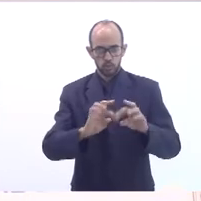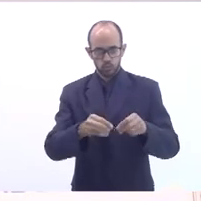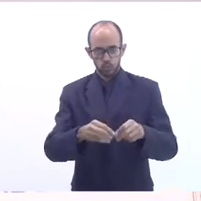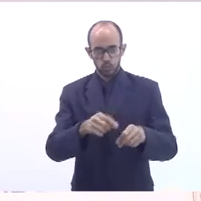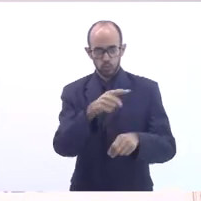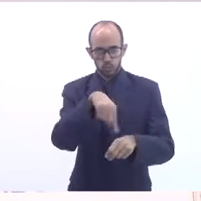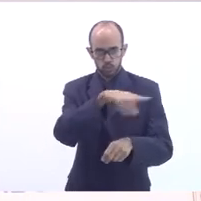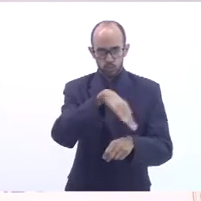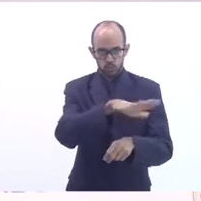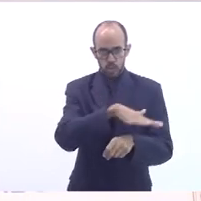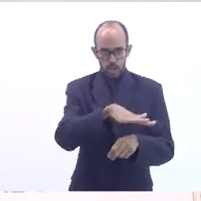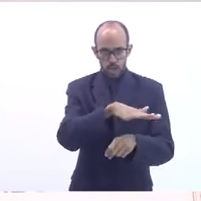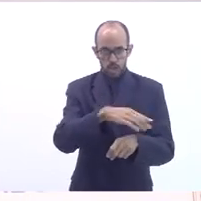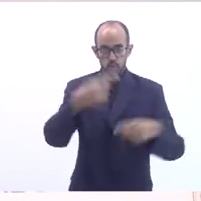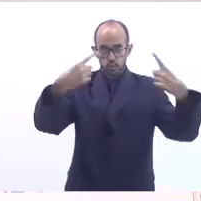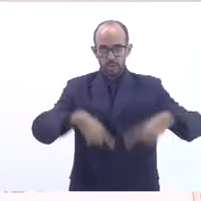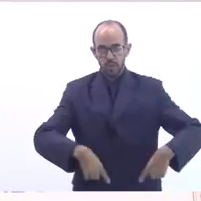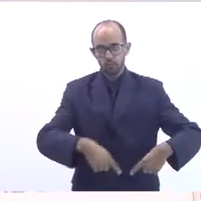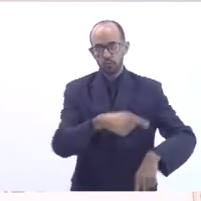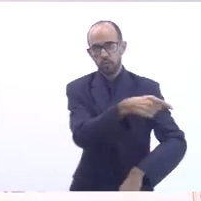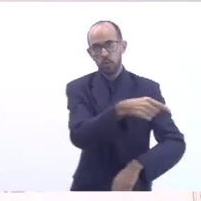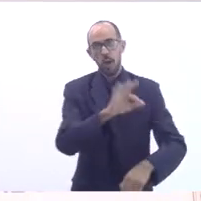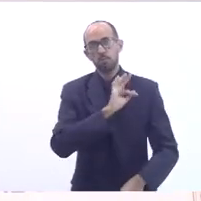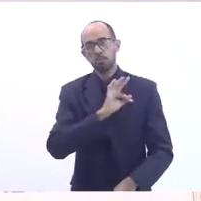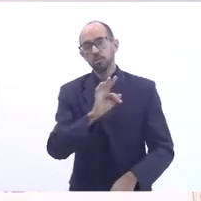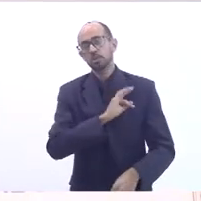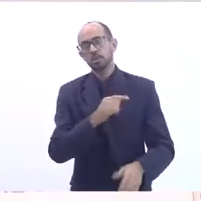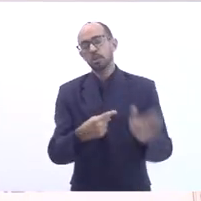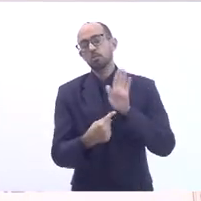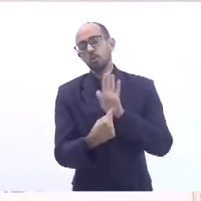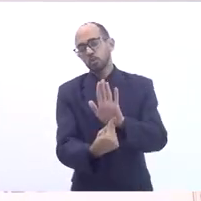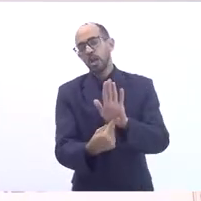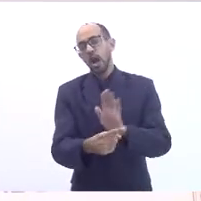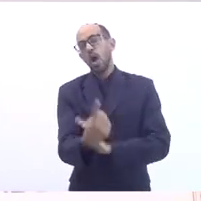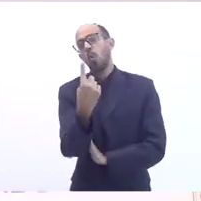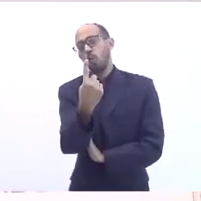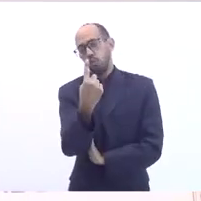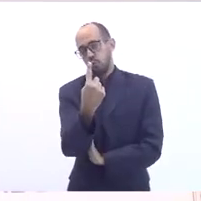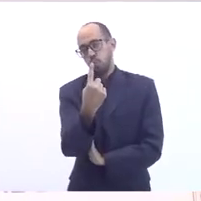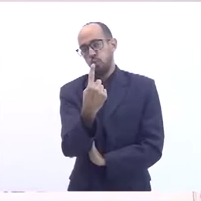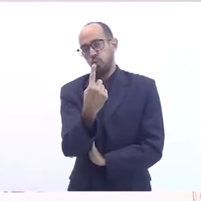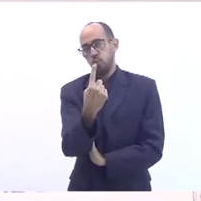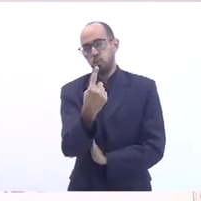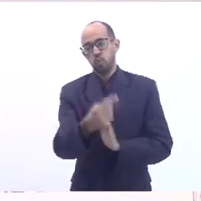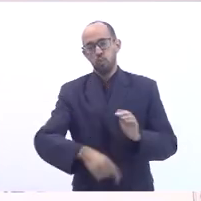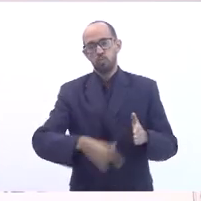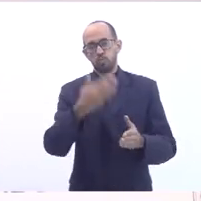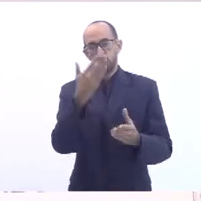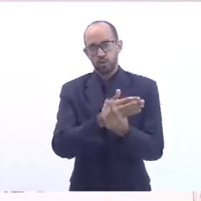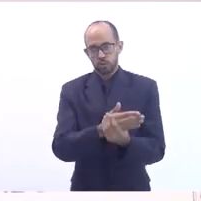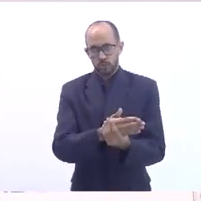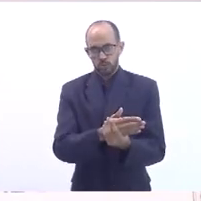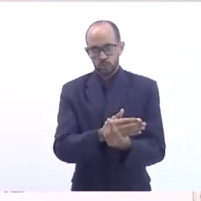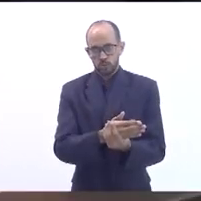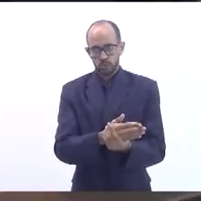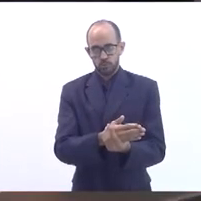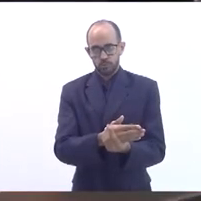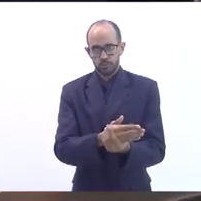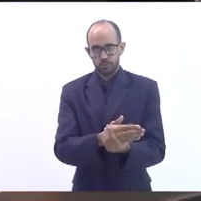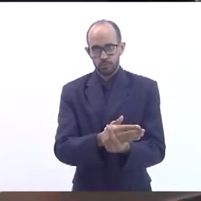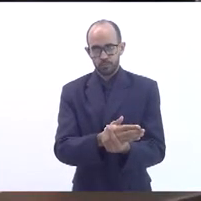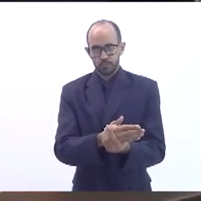do Rio de Janeiro eu desafio a polícia apresentar o inquérito Duarte André Boa noite